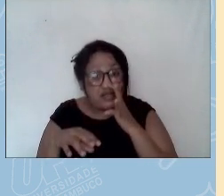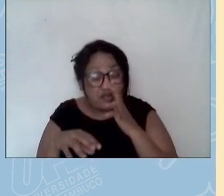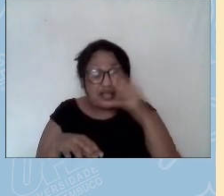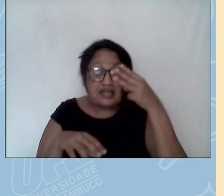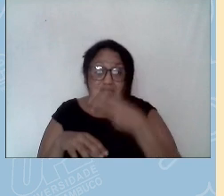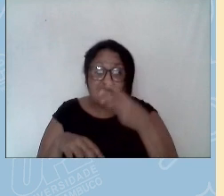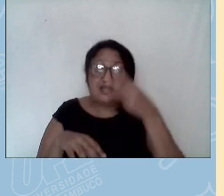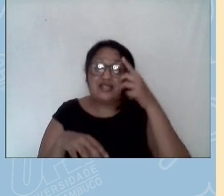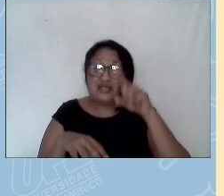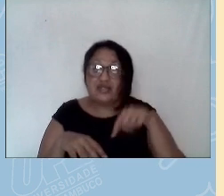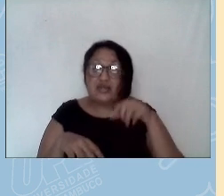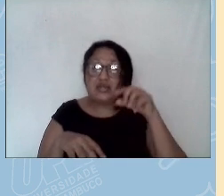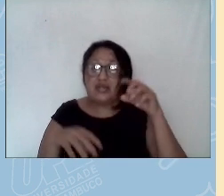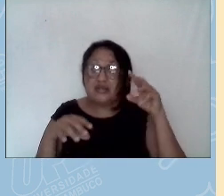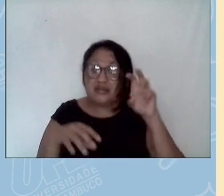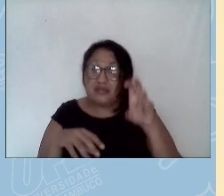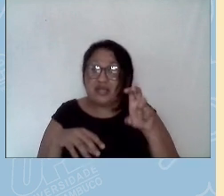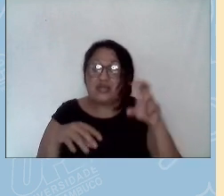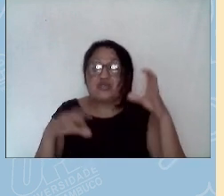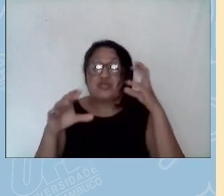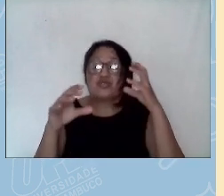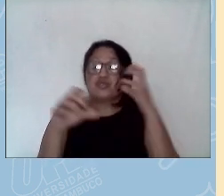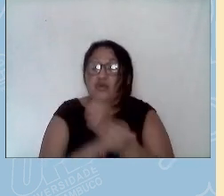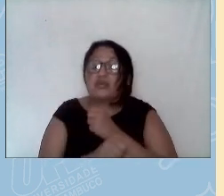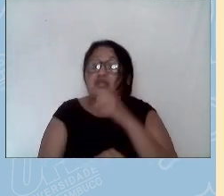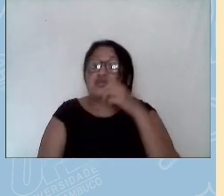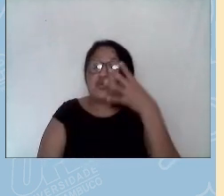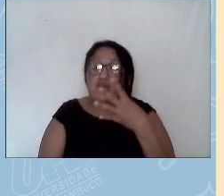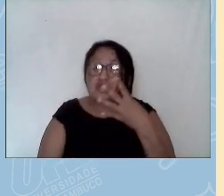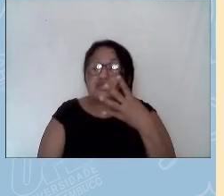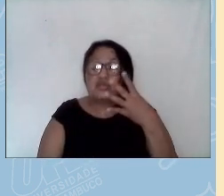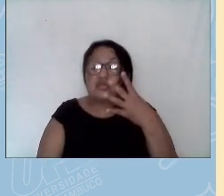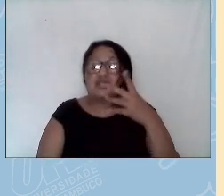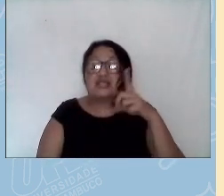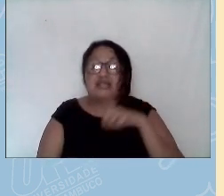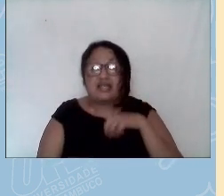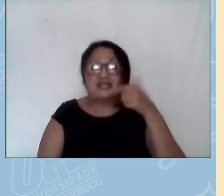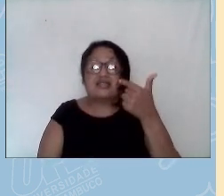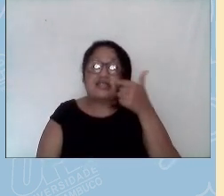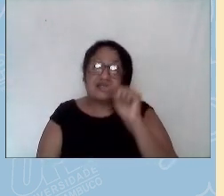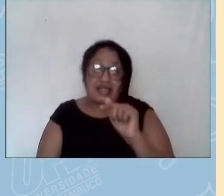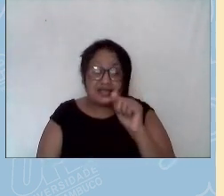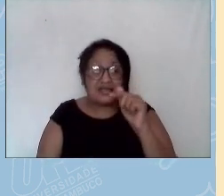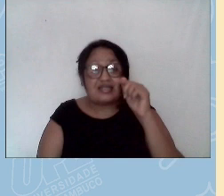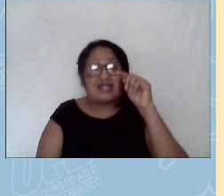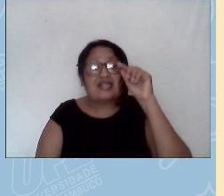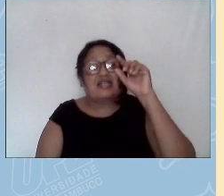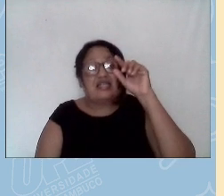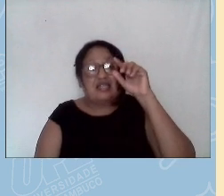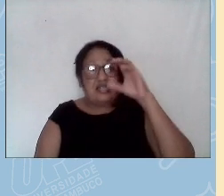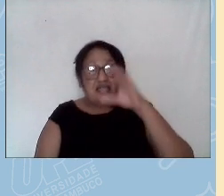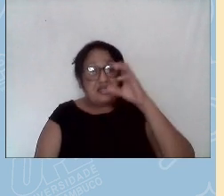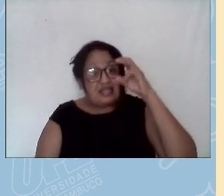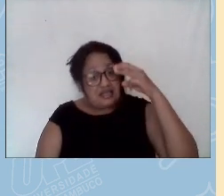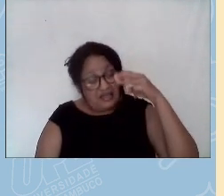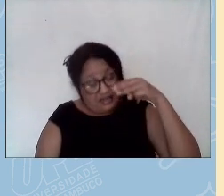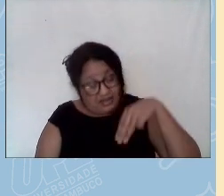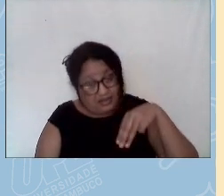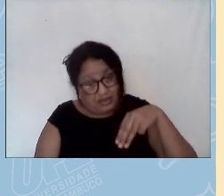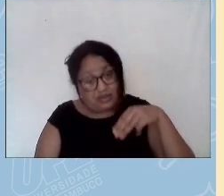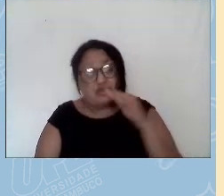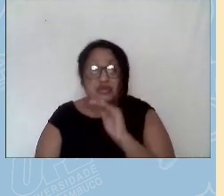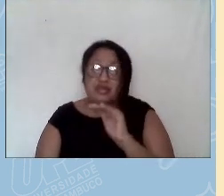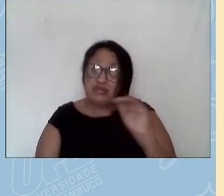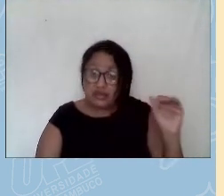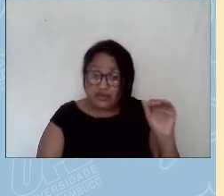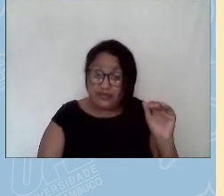meio somado com 4 a gente obtém 17 centímetros e meio e no dia 26